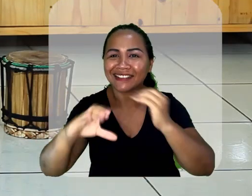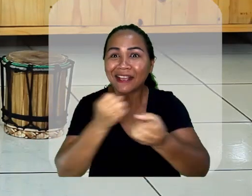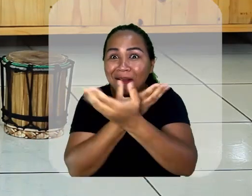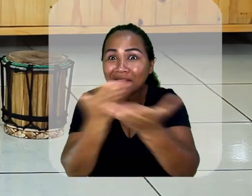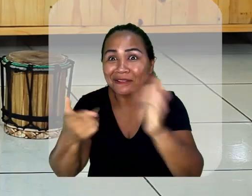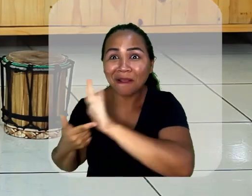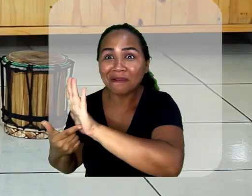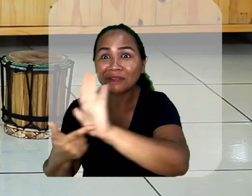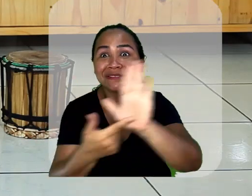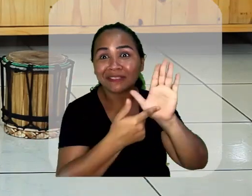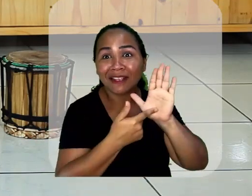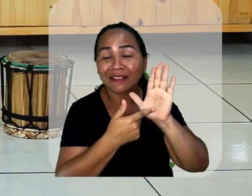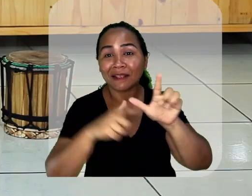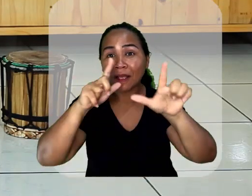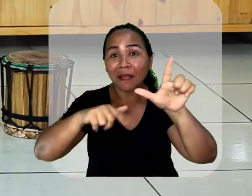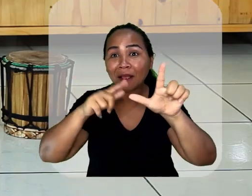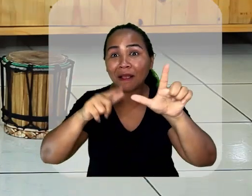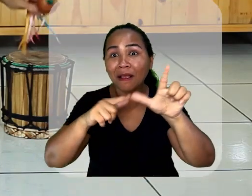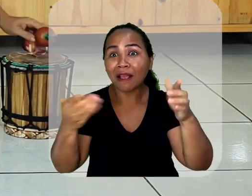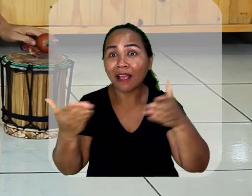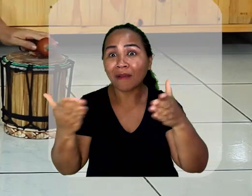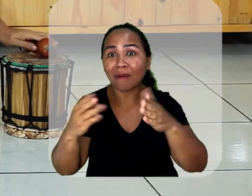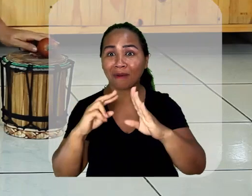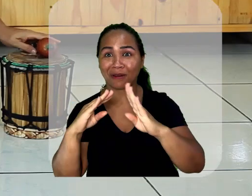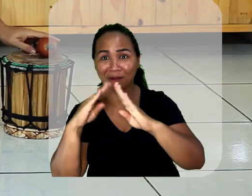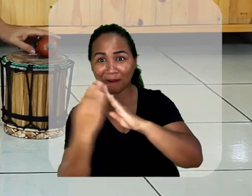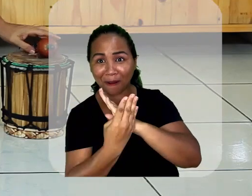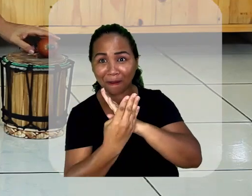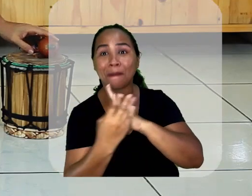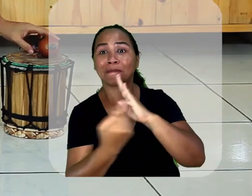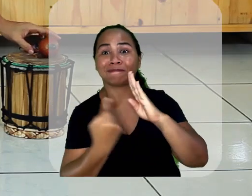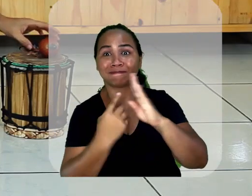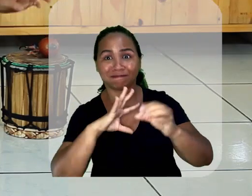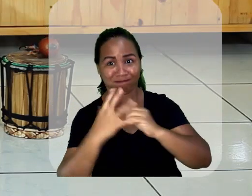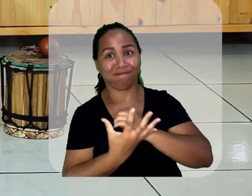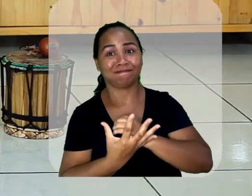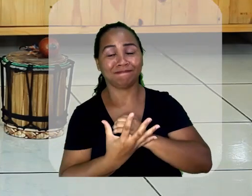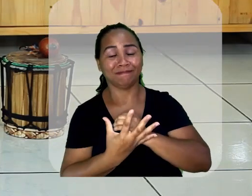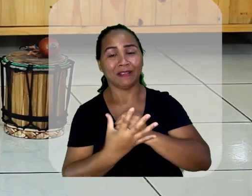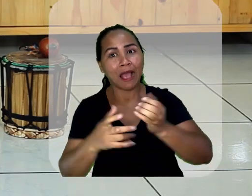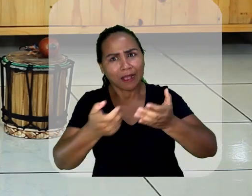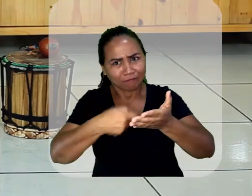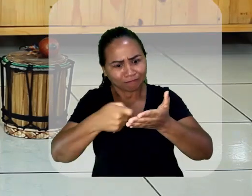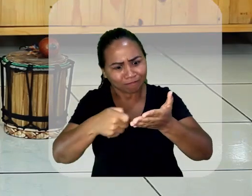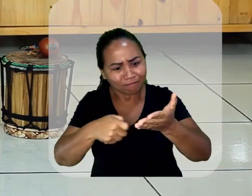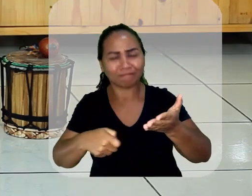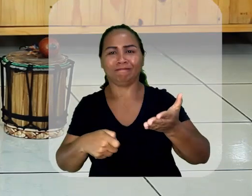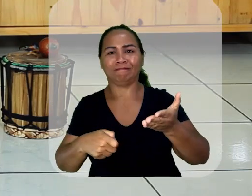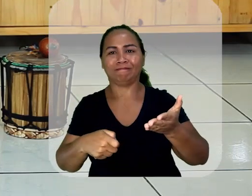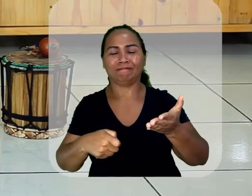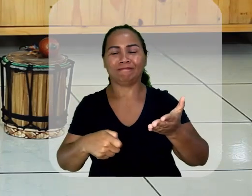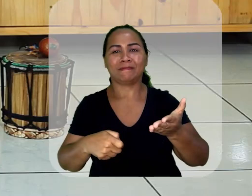Que ela foi escrita, inclusive agora em tempos de pandemia, E eu vou cantar lendo, utilizando aqui